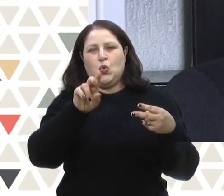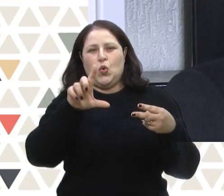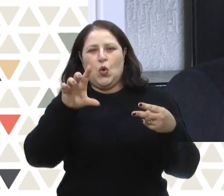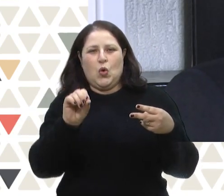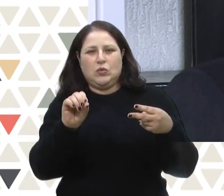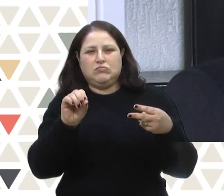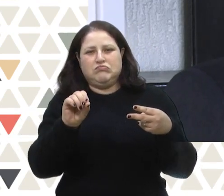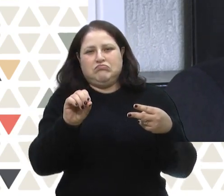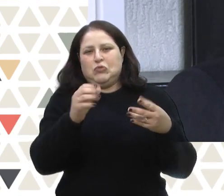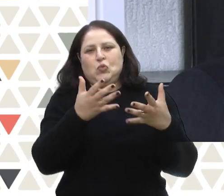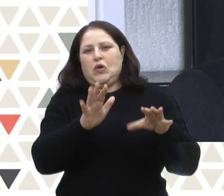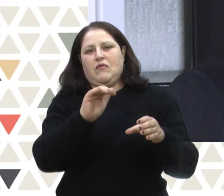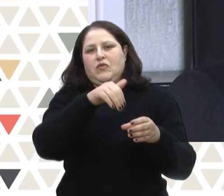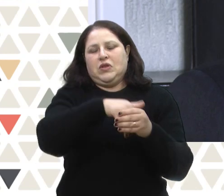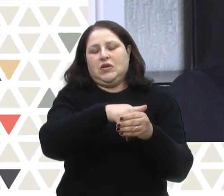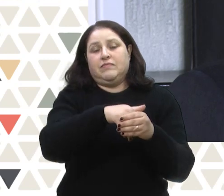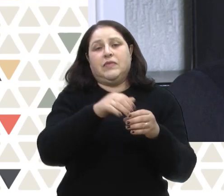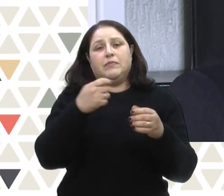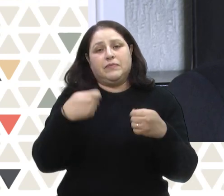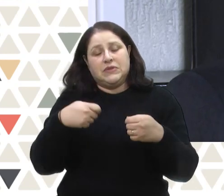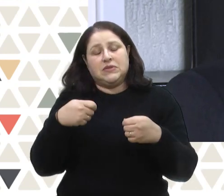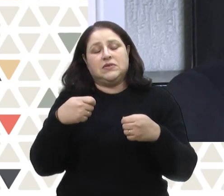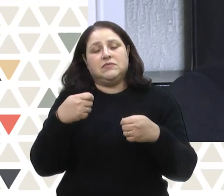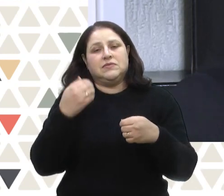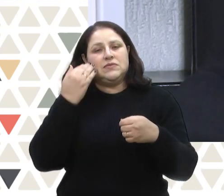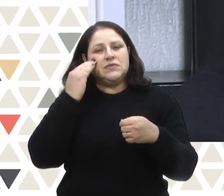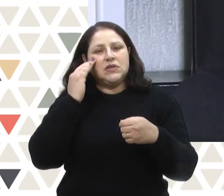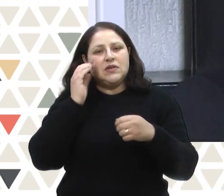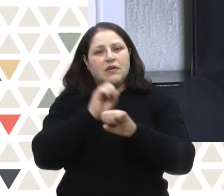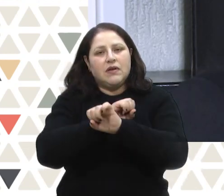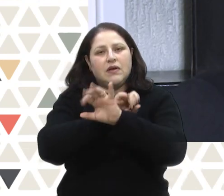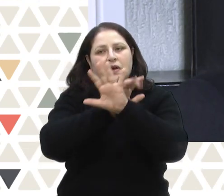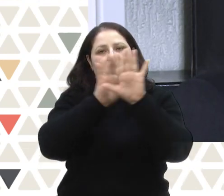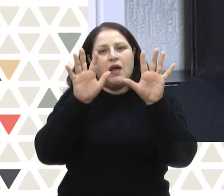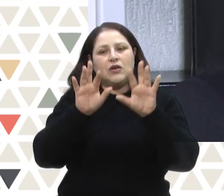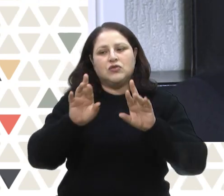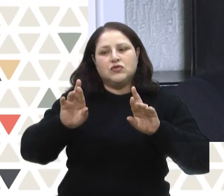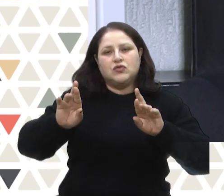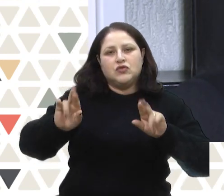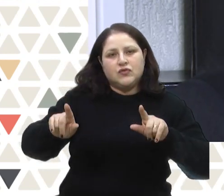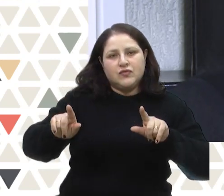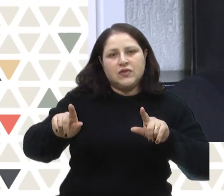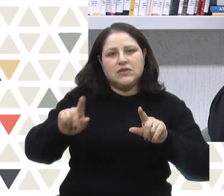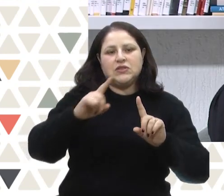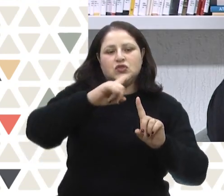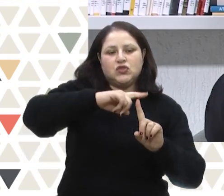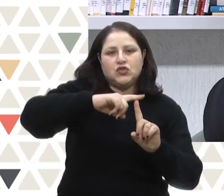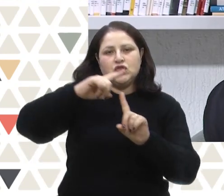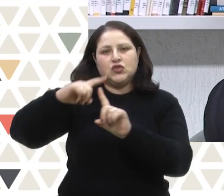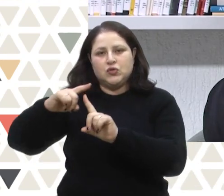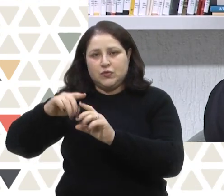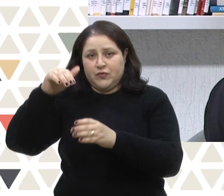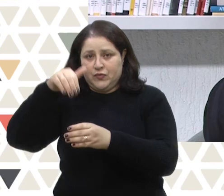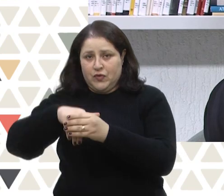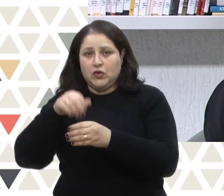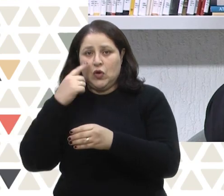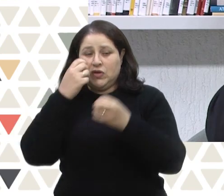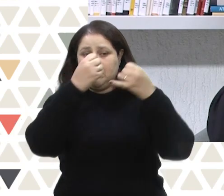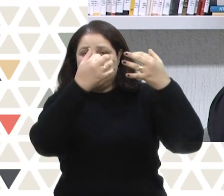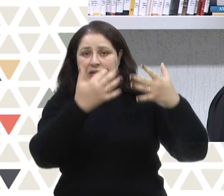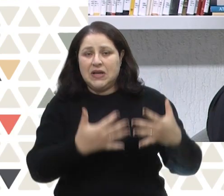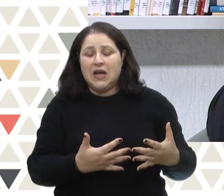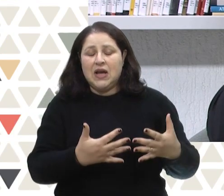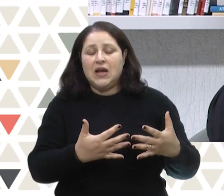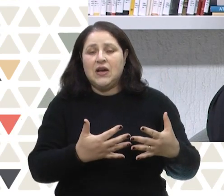tenha essa diferenciação de cada tipo de voto. Vou começar pelo voto branco,